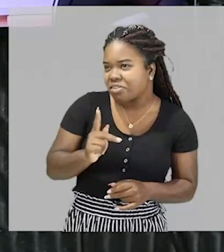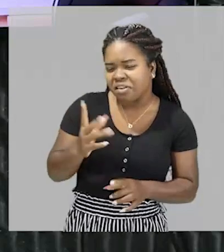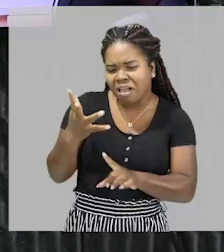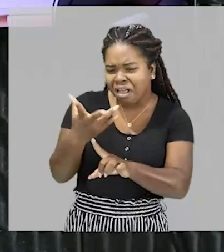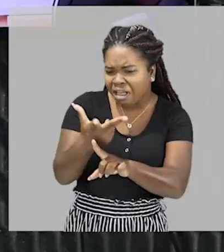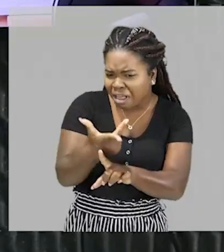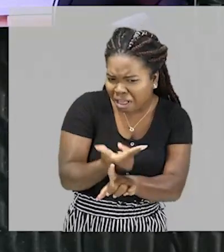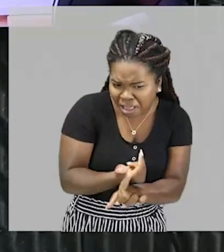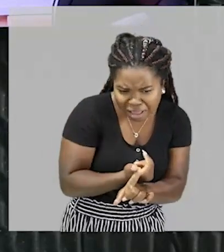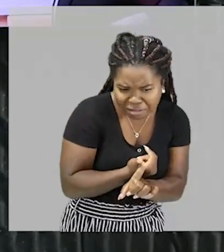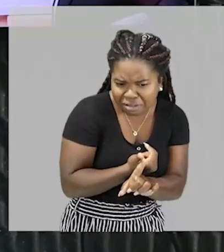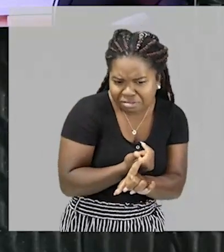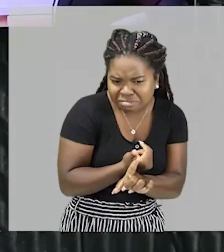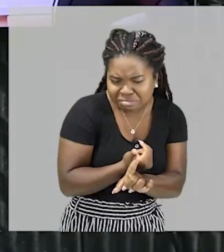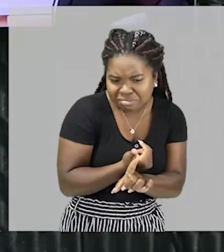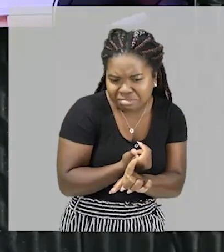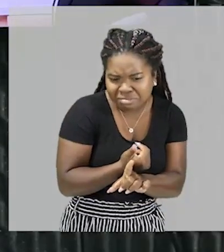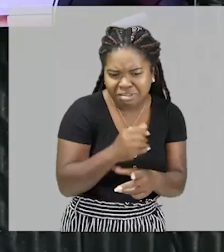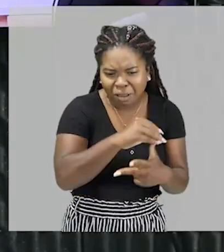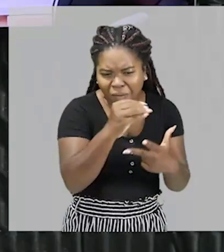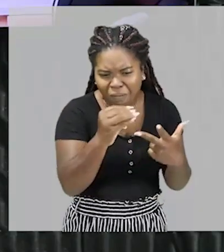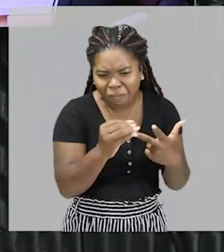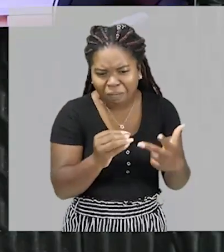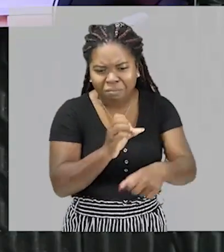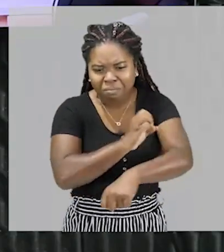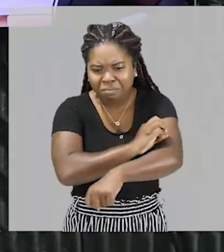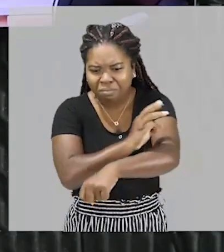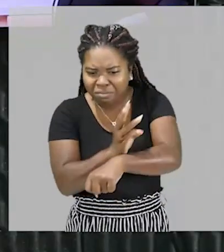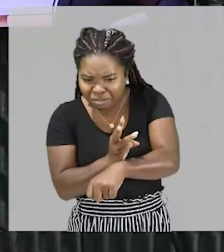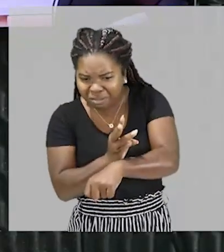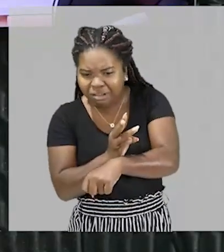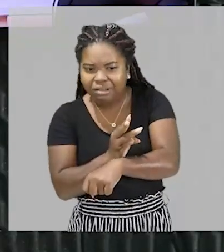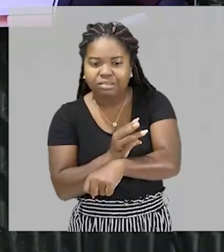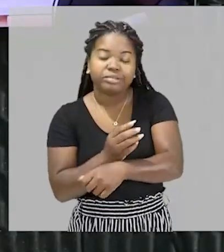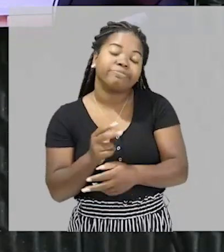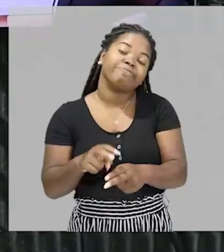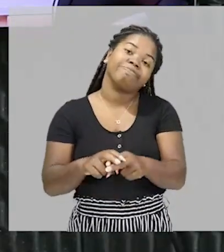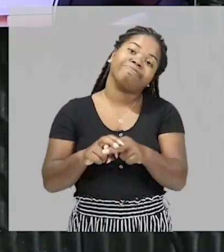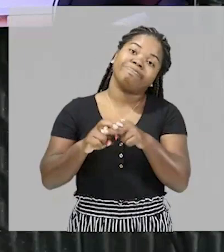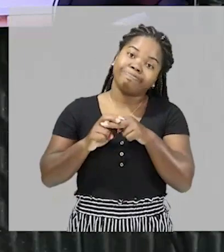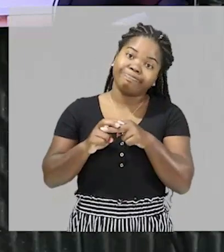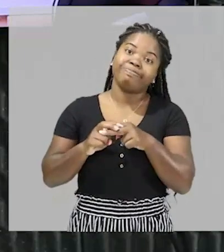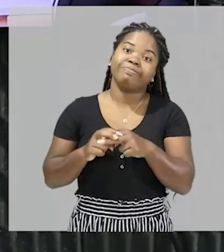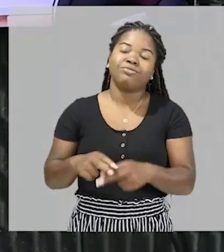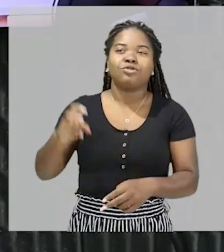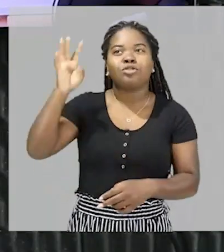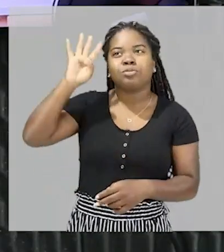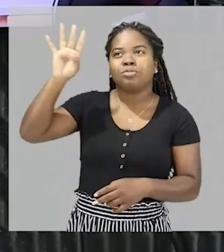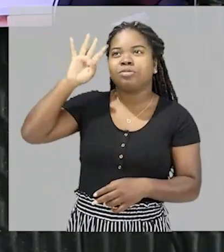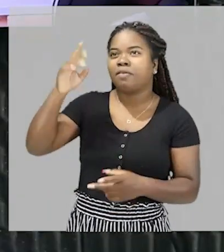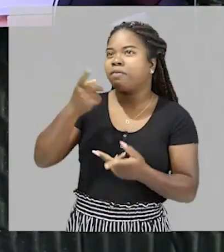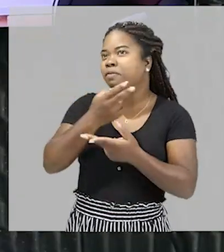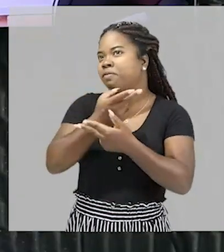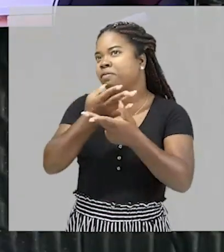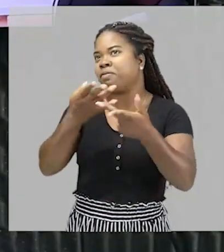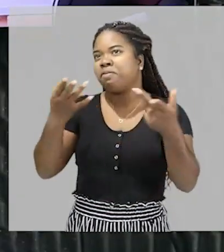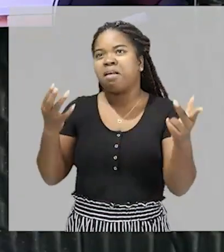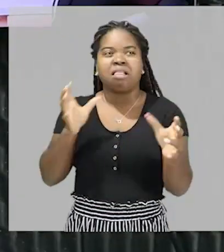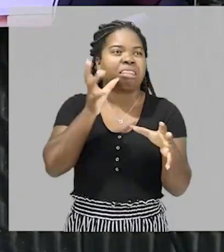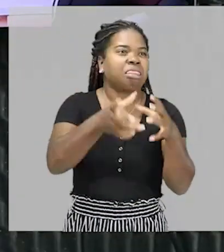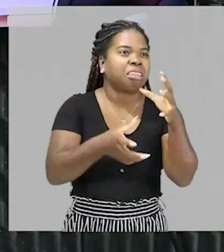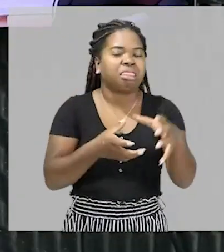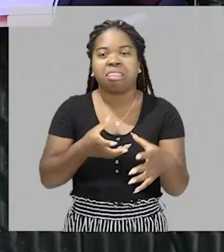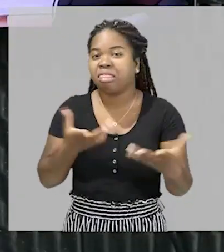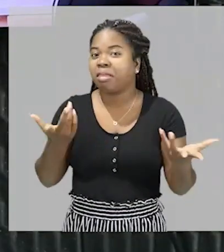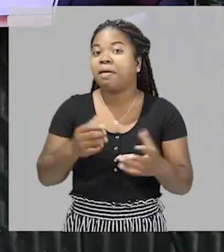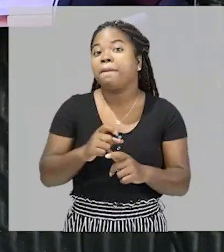série de xingamentos na minha cabeça agora, mas como eu sou uma pessoa educada e minha intérprete é maravilhosa, eu vou dizer para vocês, não cai arte